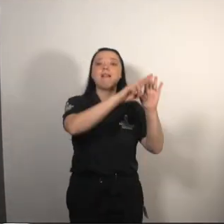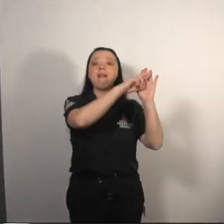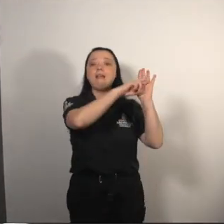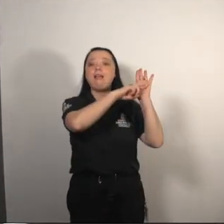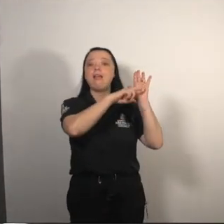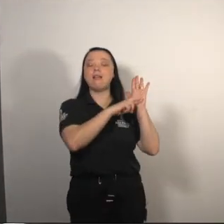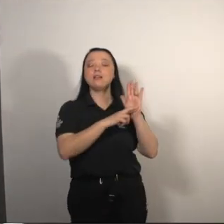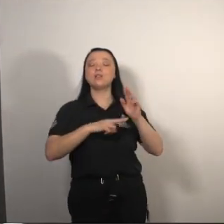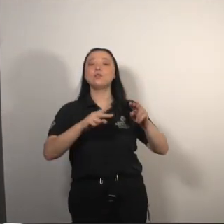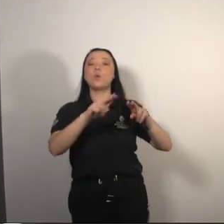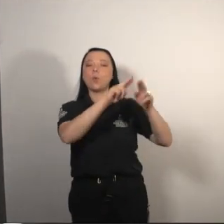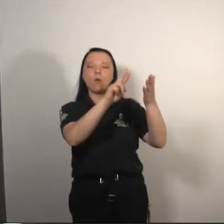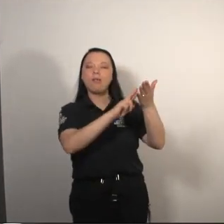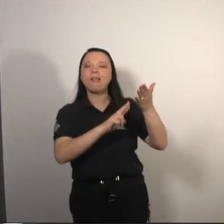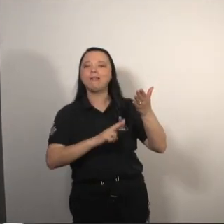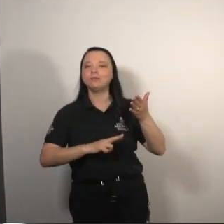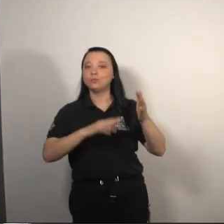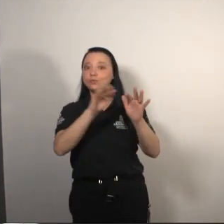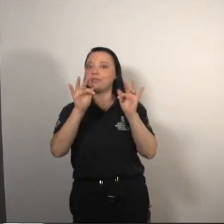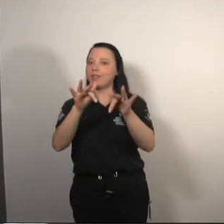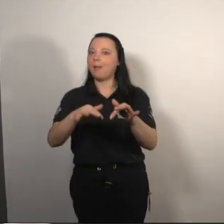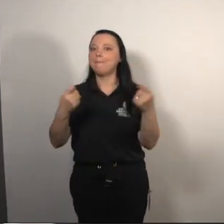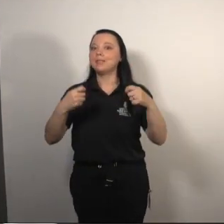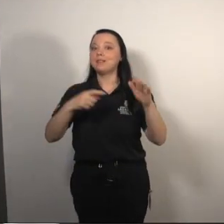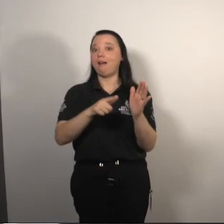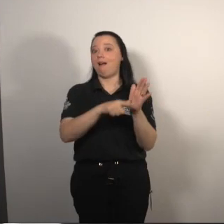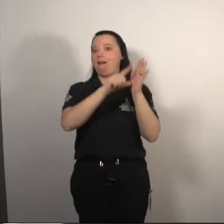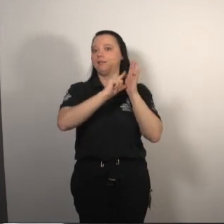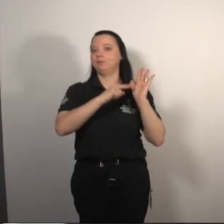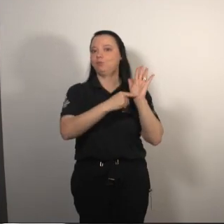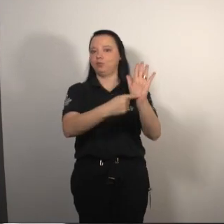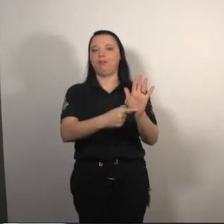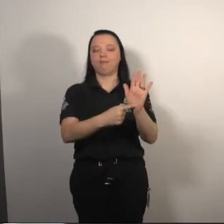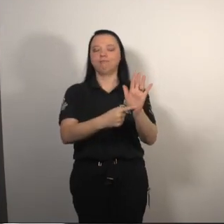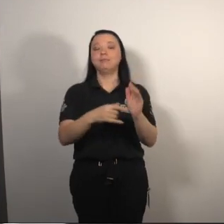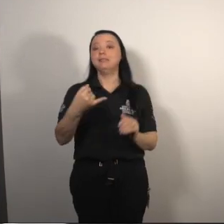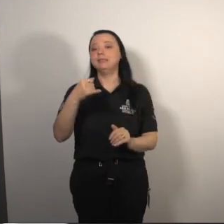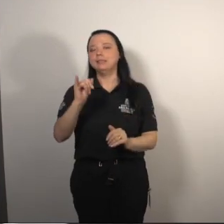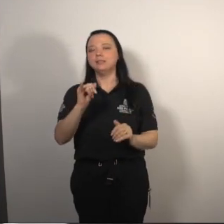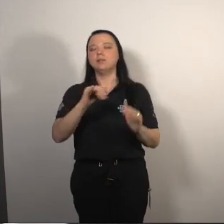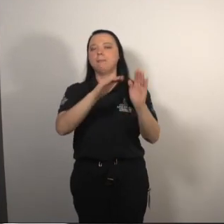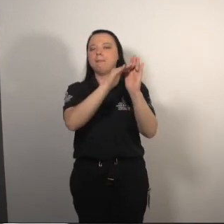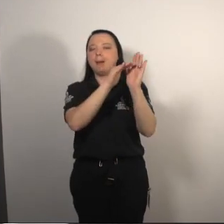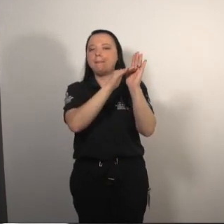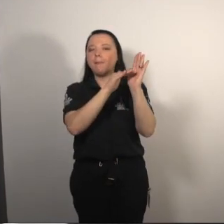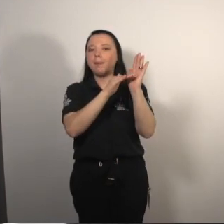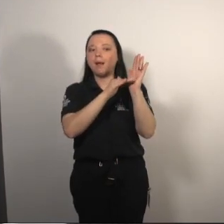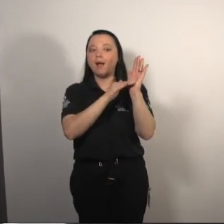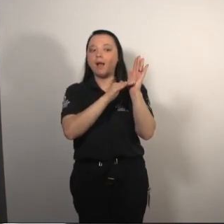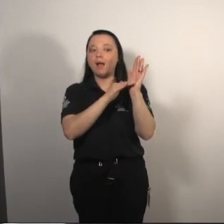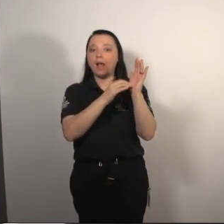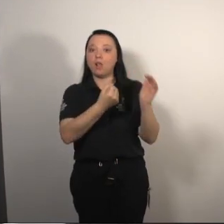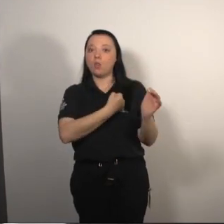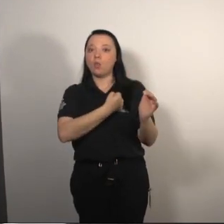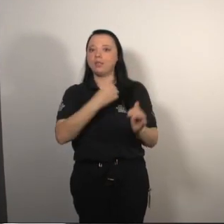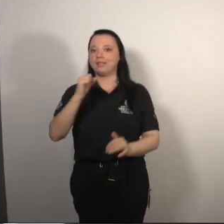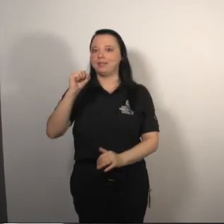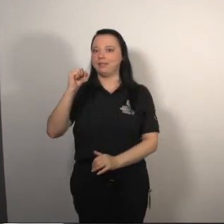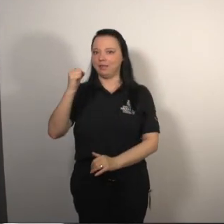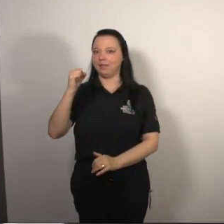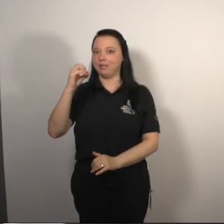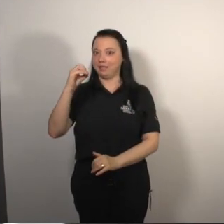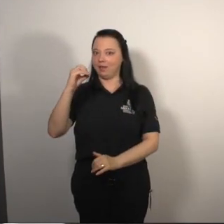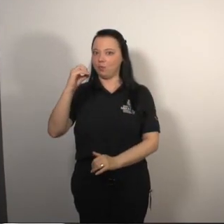final tem que apresentar as notas de avaliação. Se, eventualmente, algum item apresenta nota 0, a gente tem que fazer uma